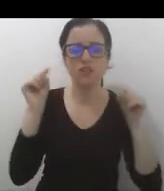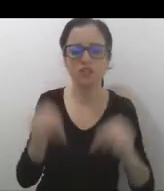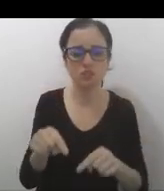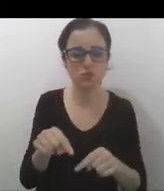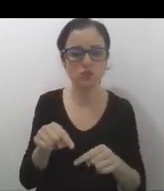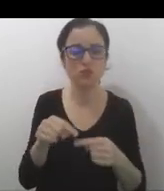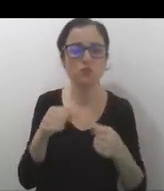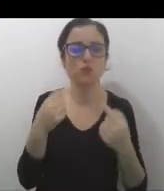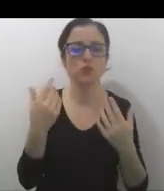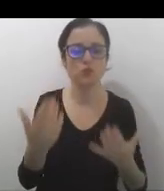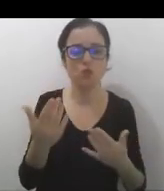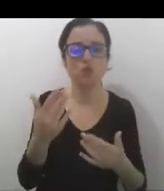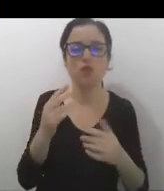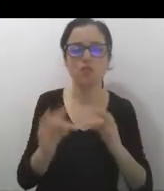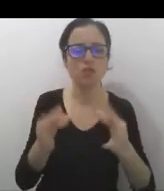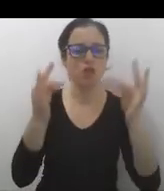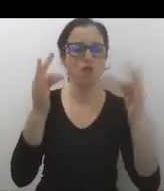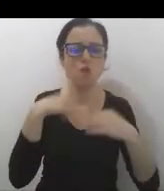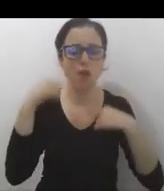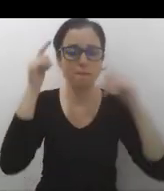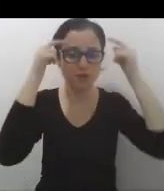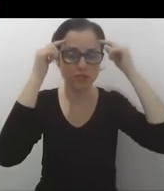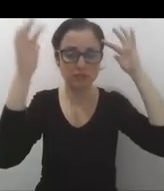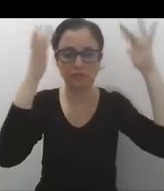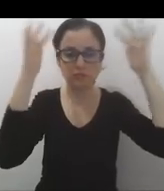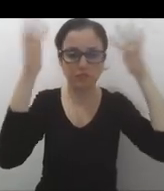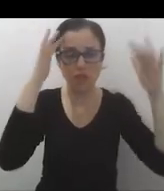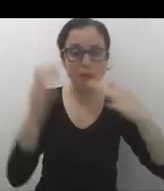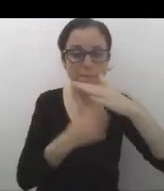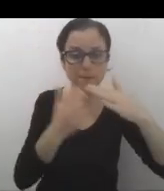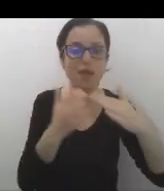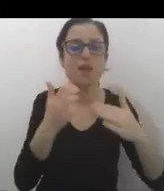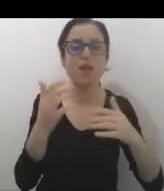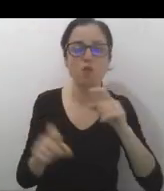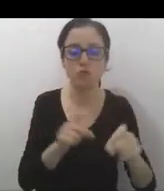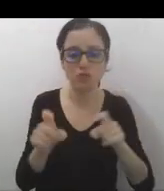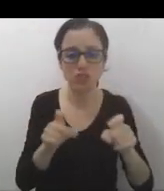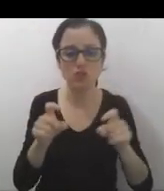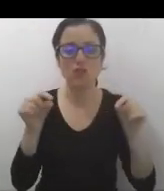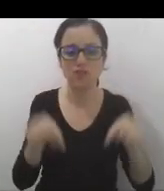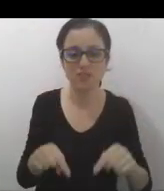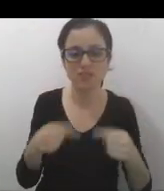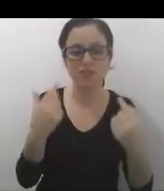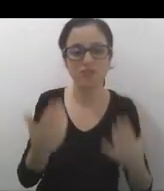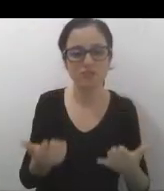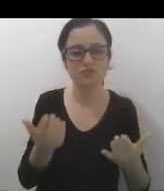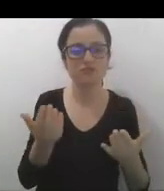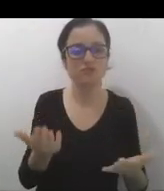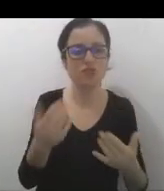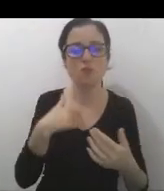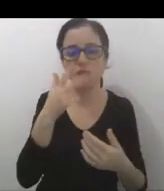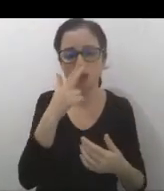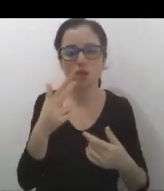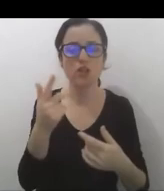daqui. Então, assim, eu acho que a gente não tem nada a ver com esse negócio de design estrangeiro. Não é, eu acho que é impossível você